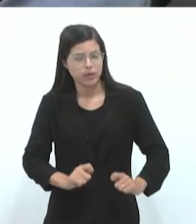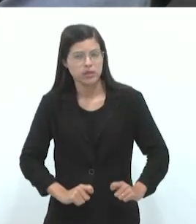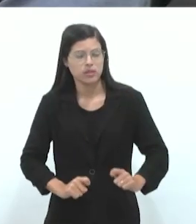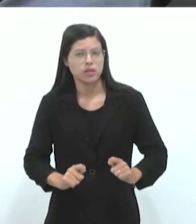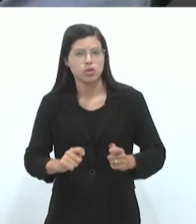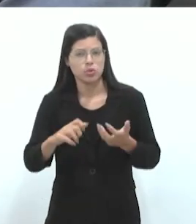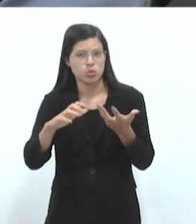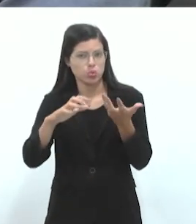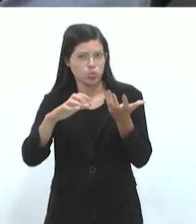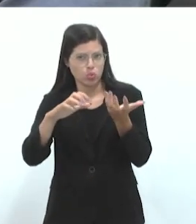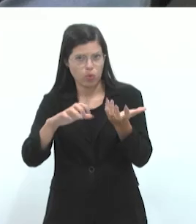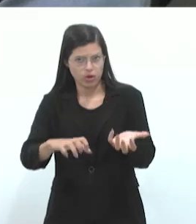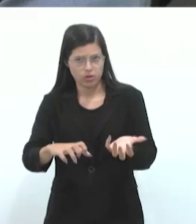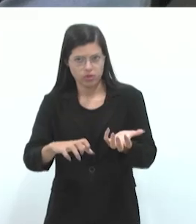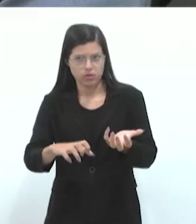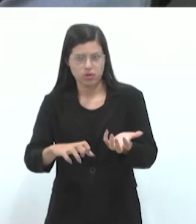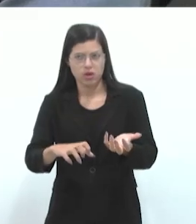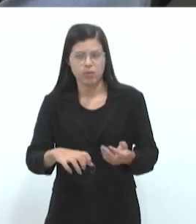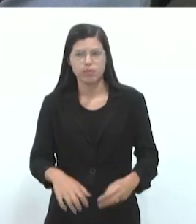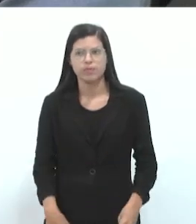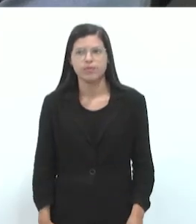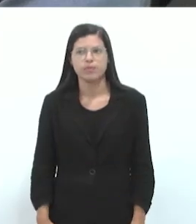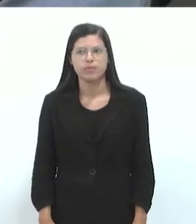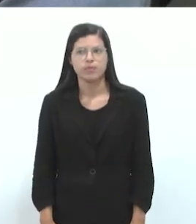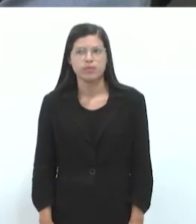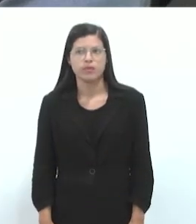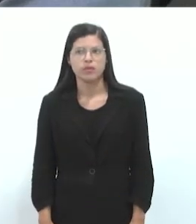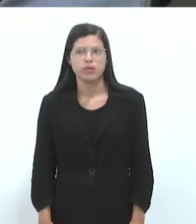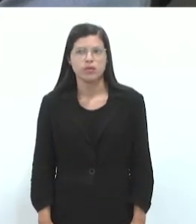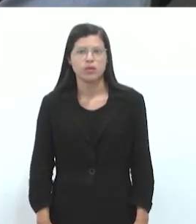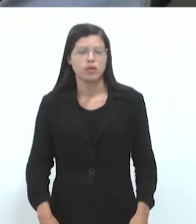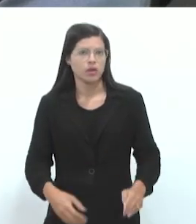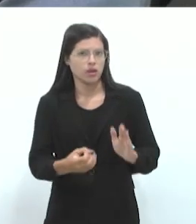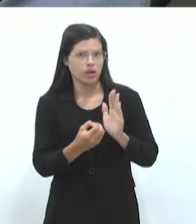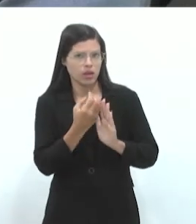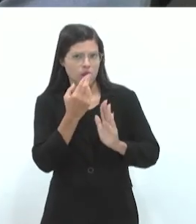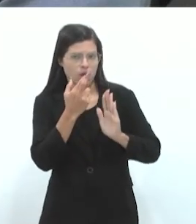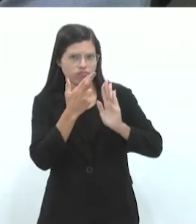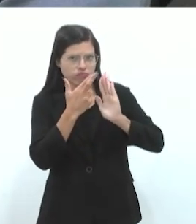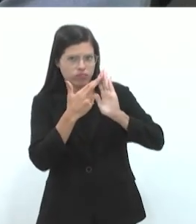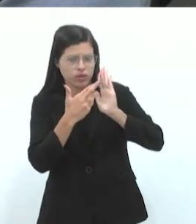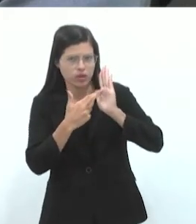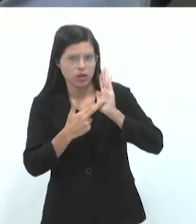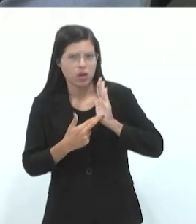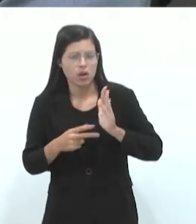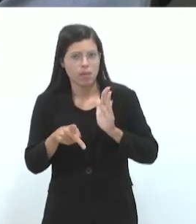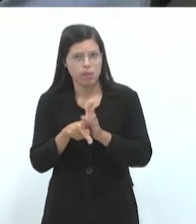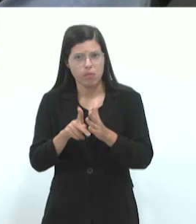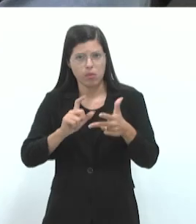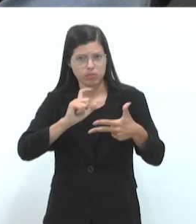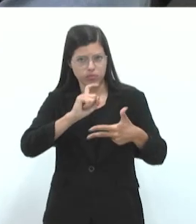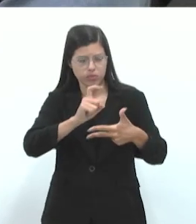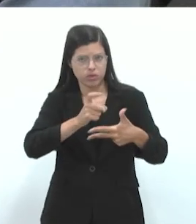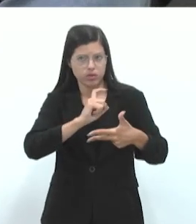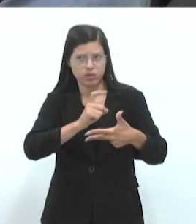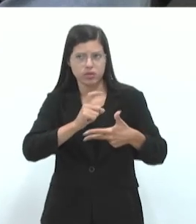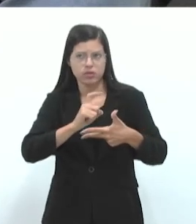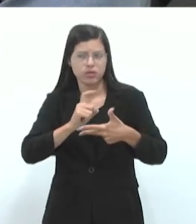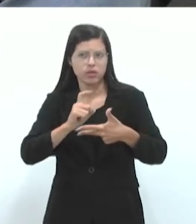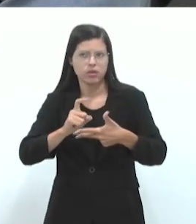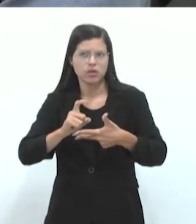Congresso Nacional. 5, sustar ato normativo do Poder Executivo que exorbita de